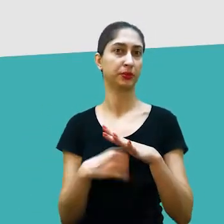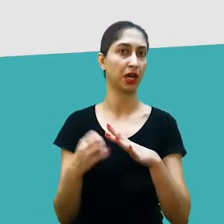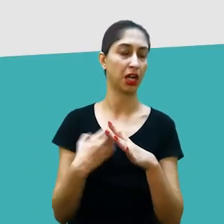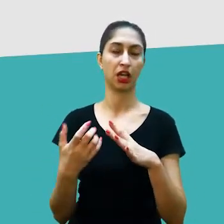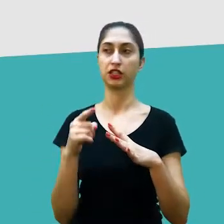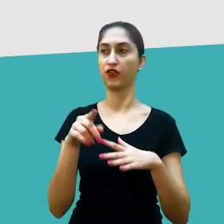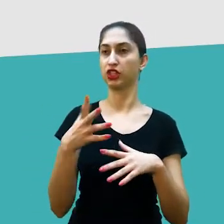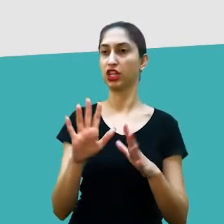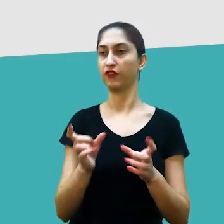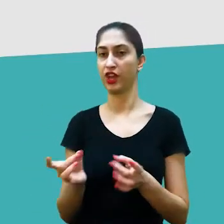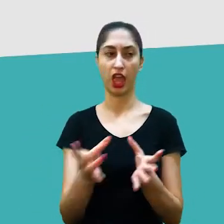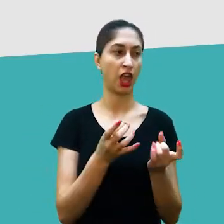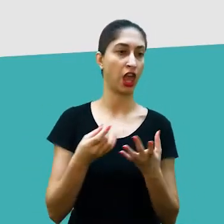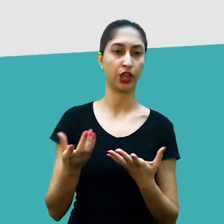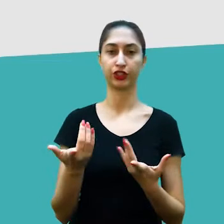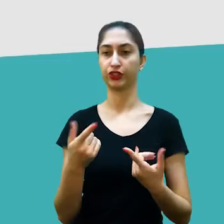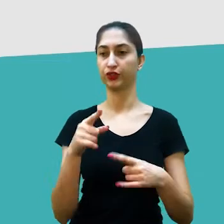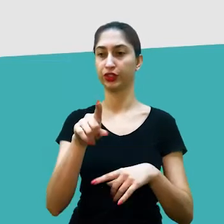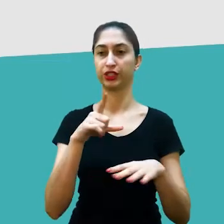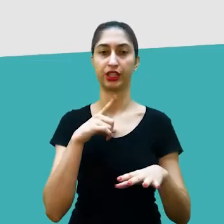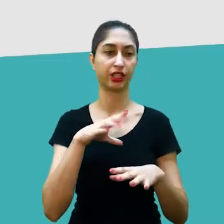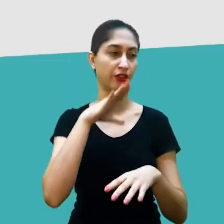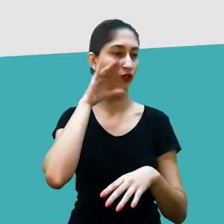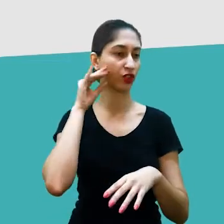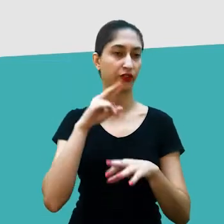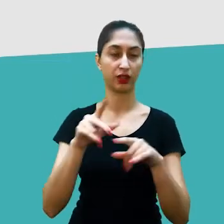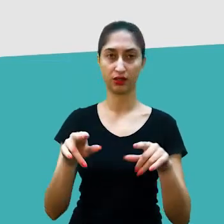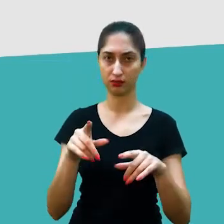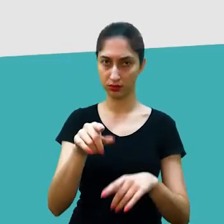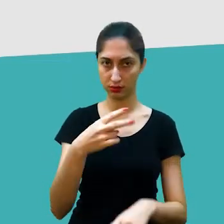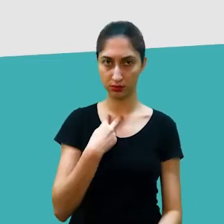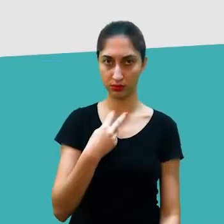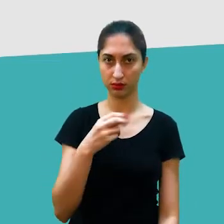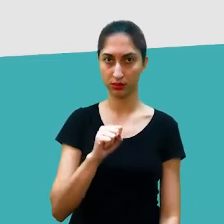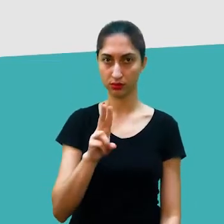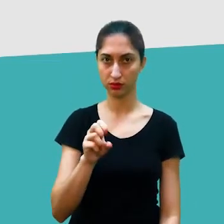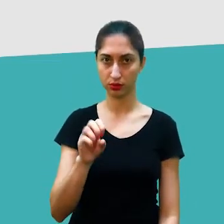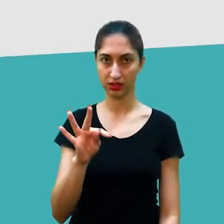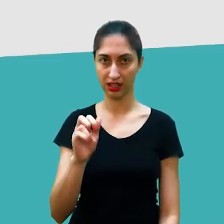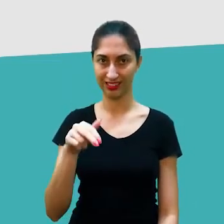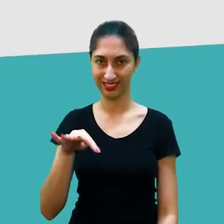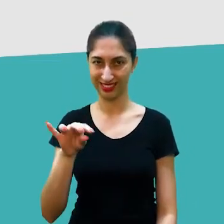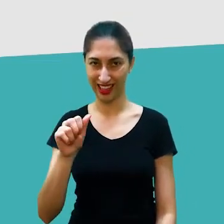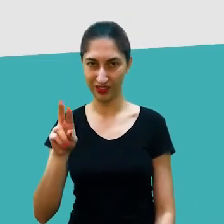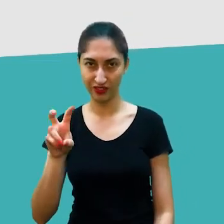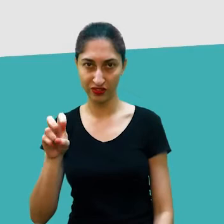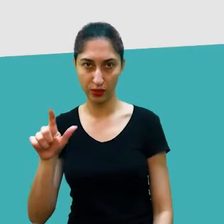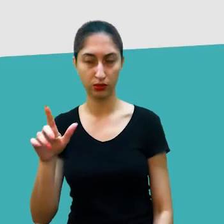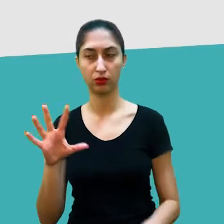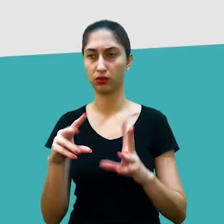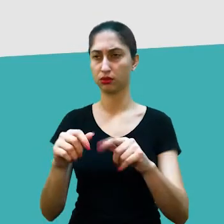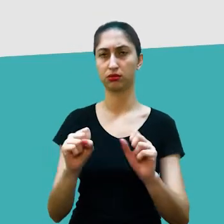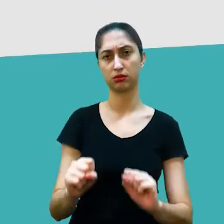ou que vende milhões de peças de roupas que você não pode ter uma ação de sustentabilidade. Todas as empresas podem ter um caminho